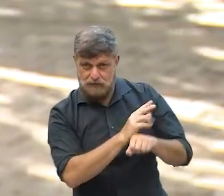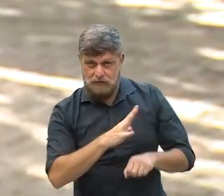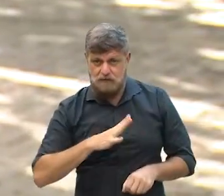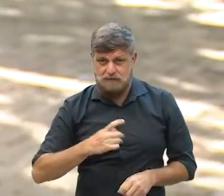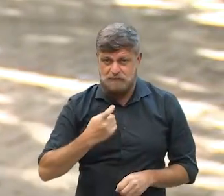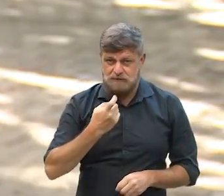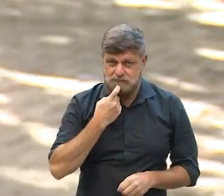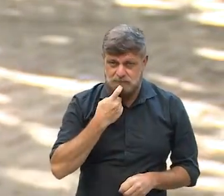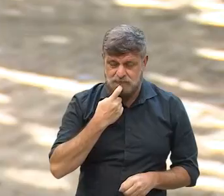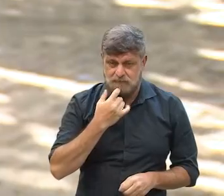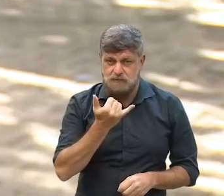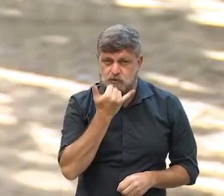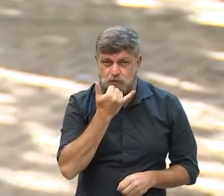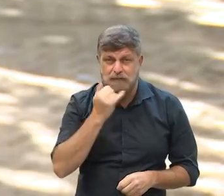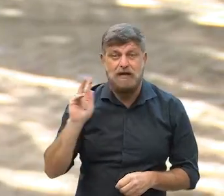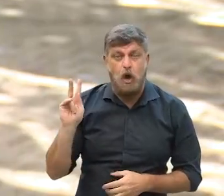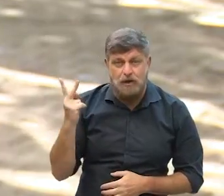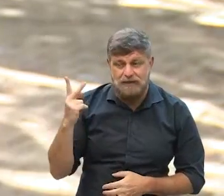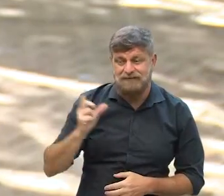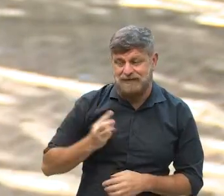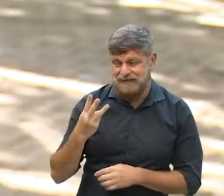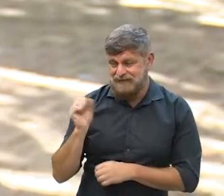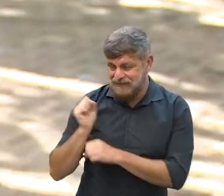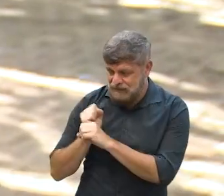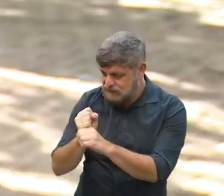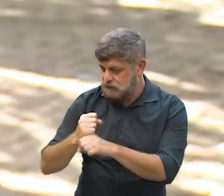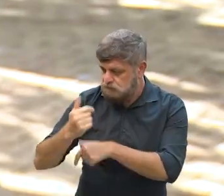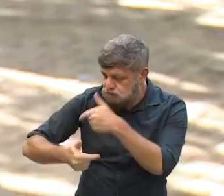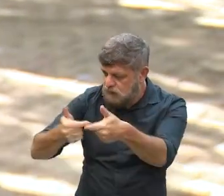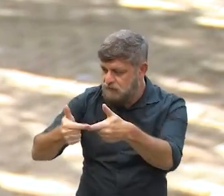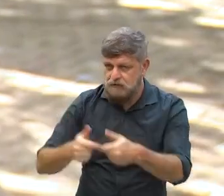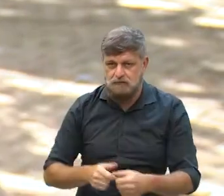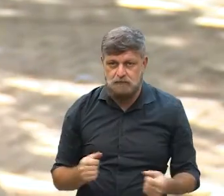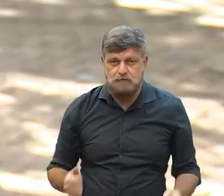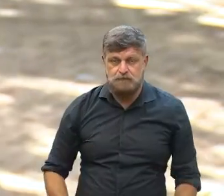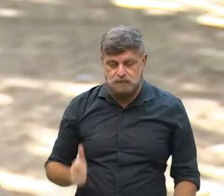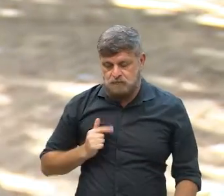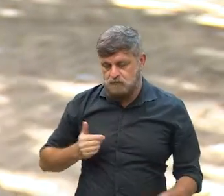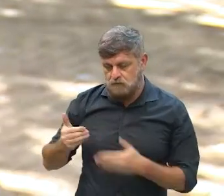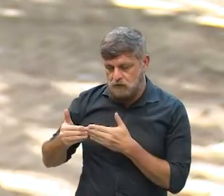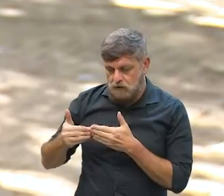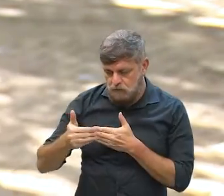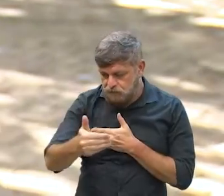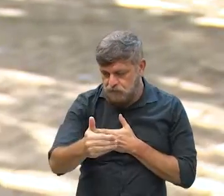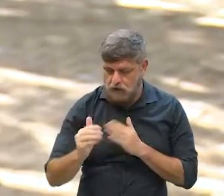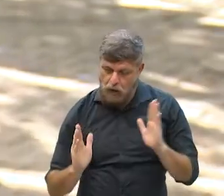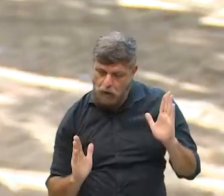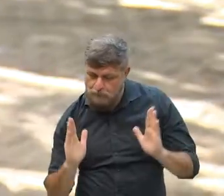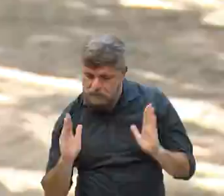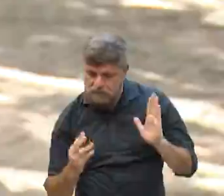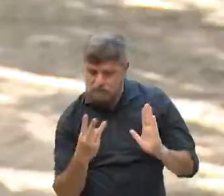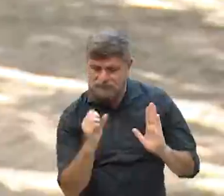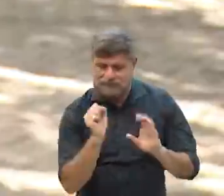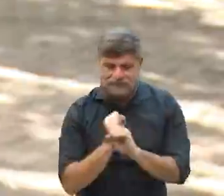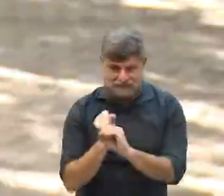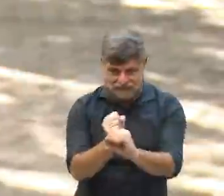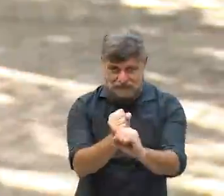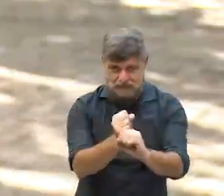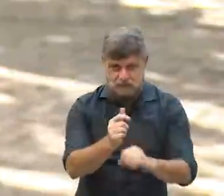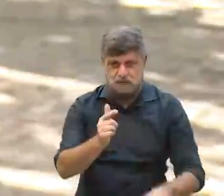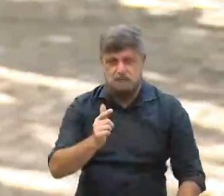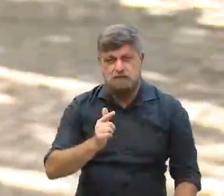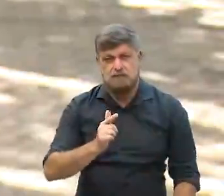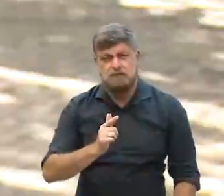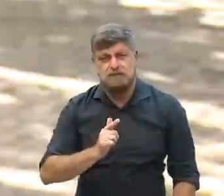de se avançar mais 30 anos. Então nós trabalhamos 30 anos, né, da emancipação até agora, né, com toda essa questão de